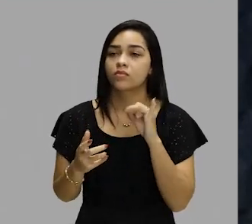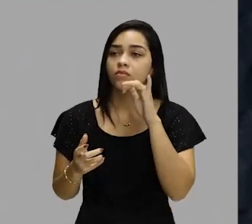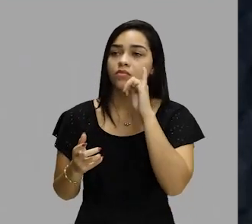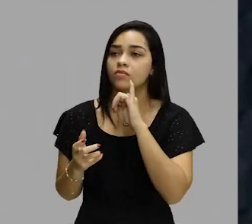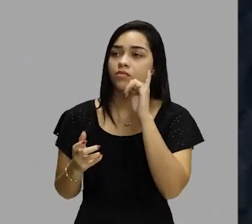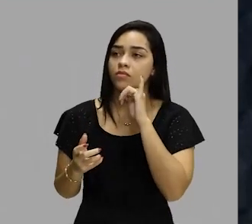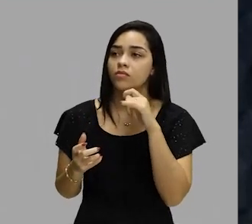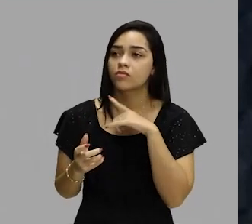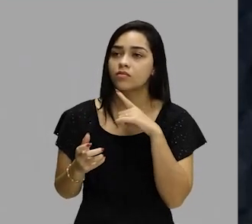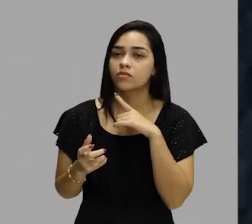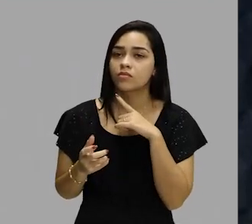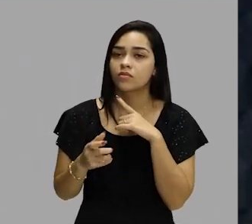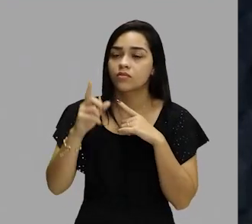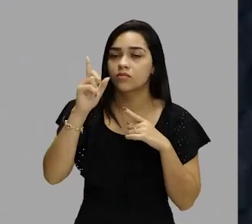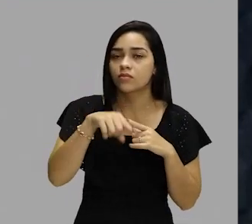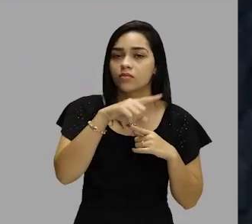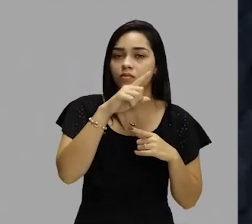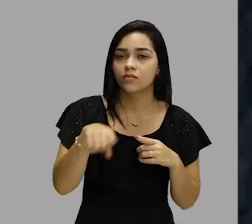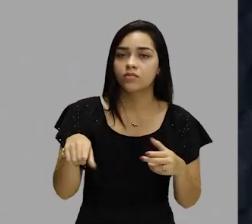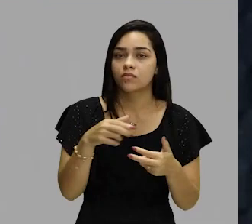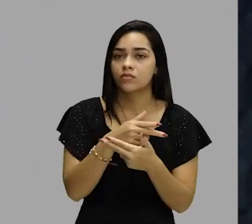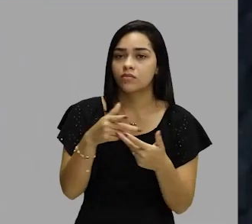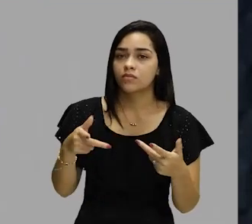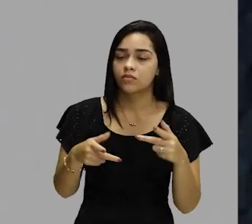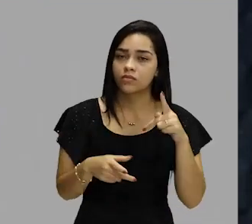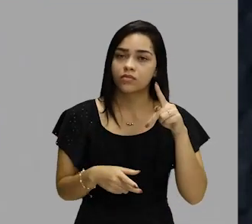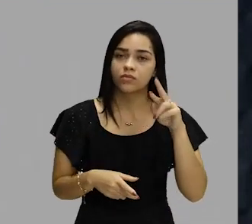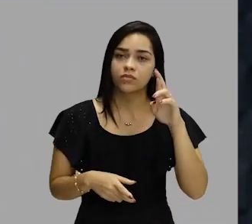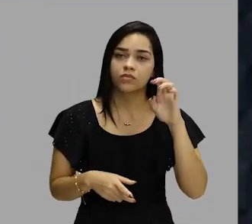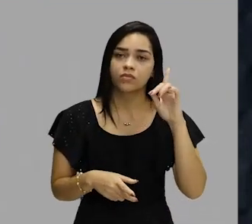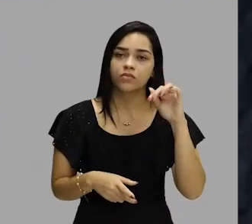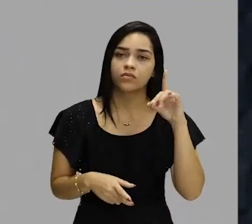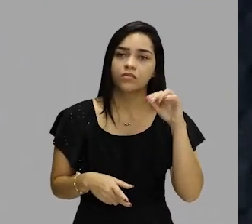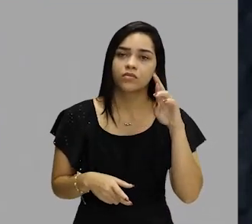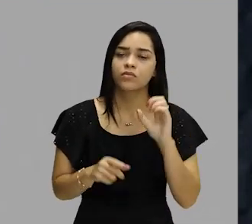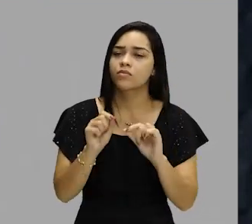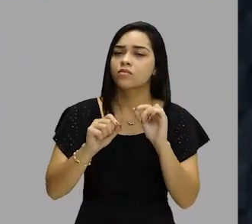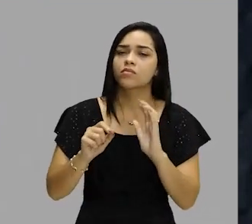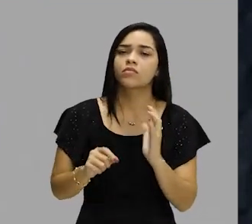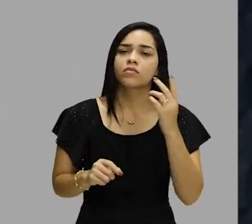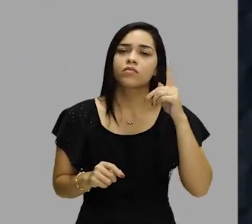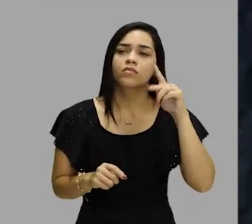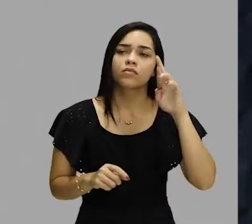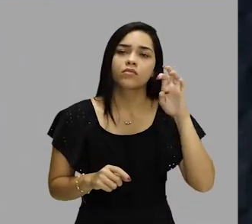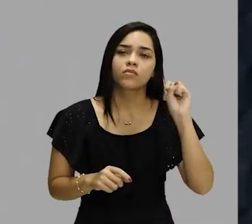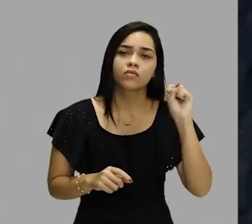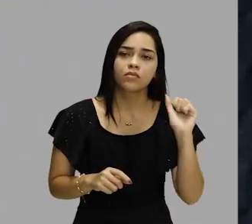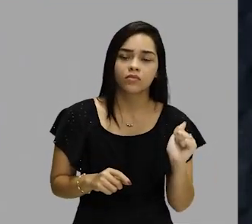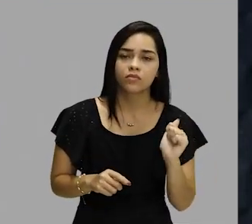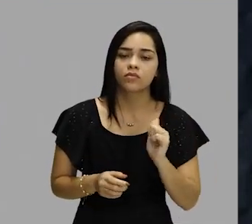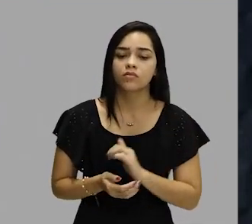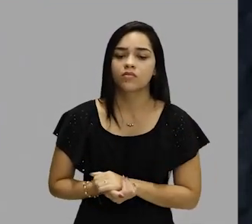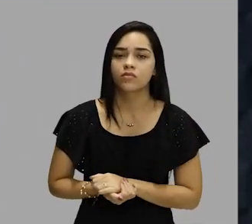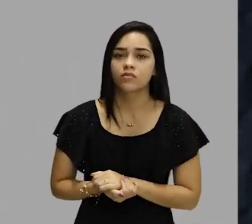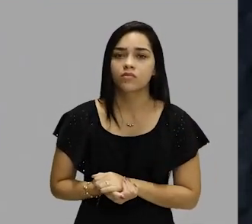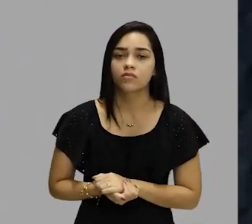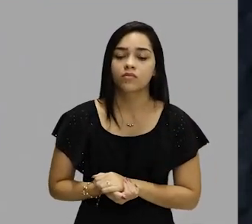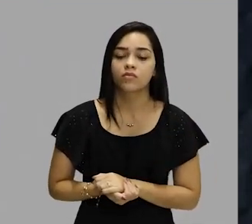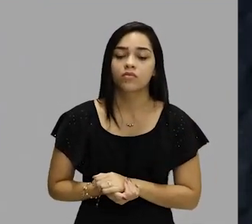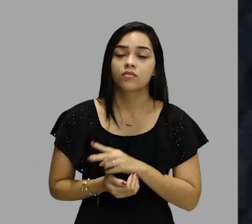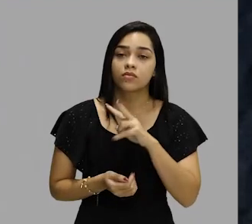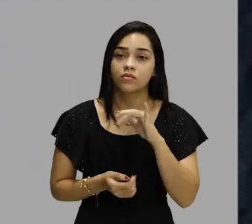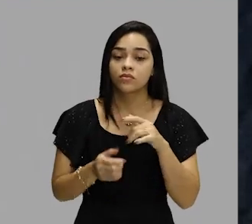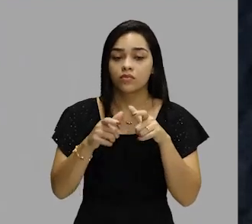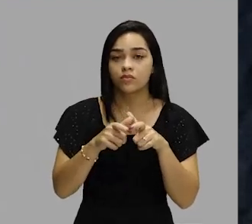exemplo, eu eliminasse esses predadores, o que acontece com a presa? Consequentemente, a presa ela